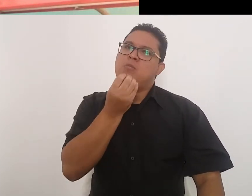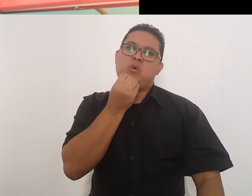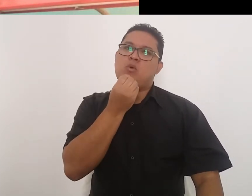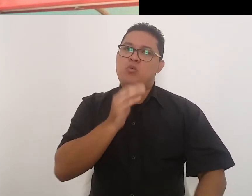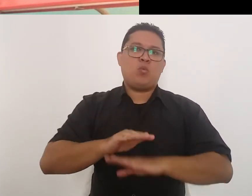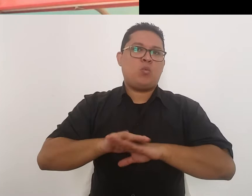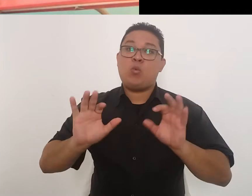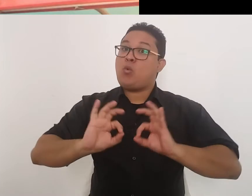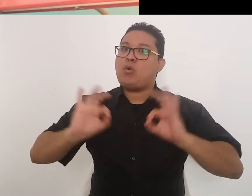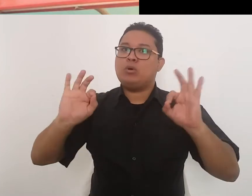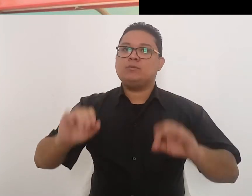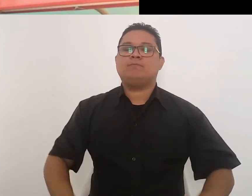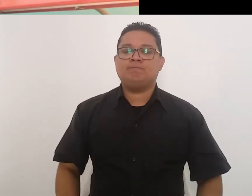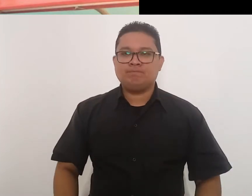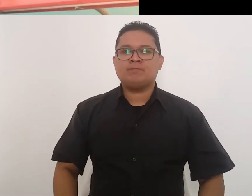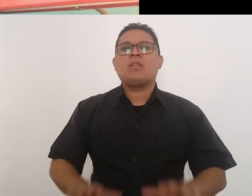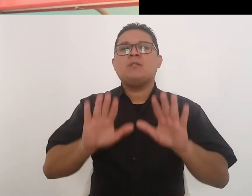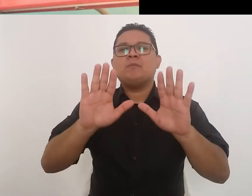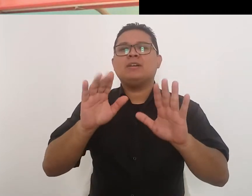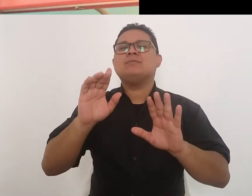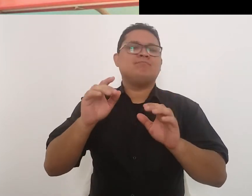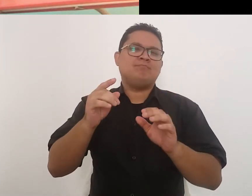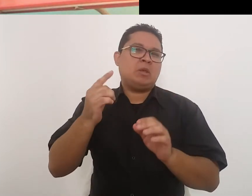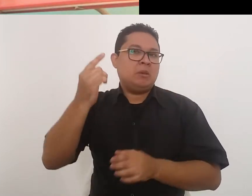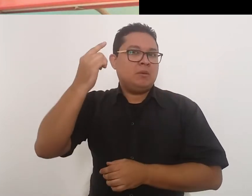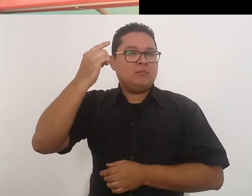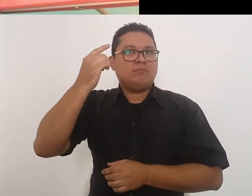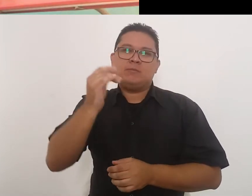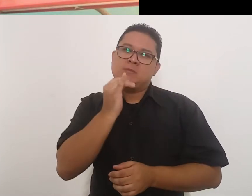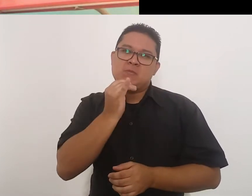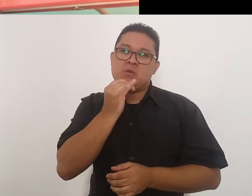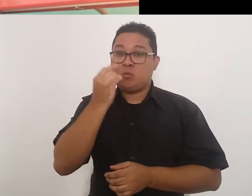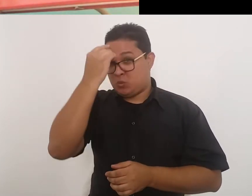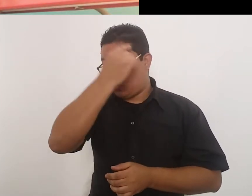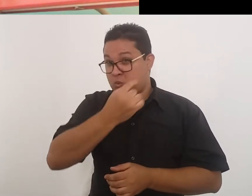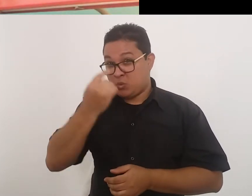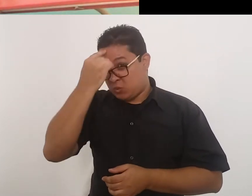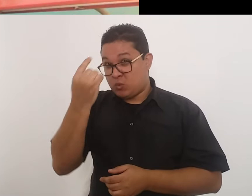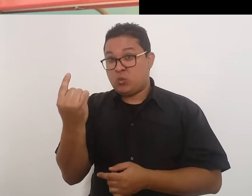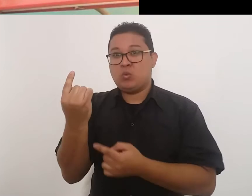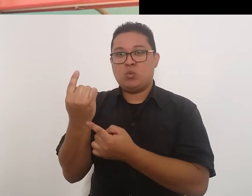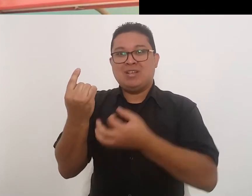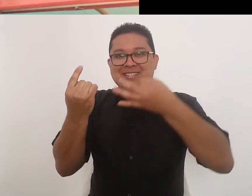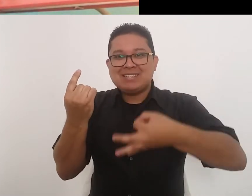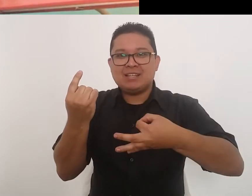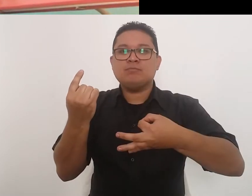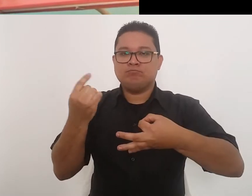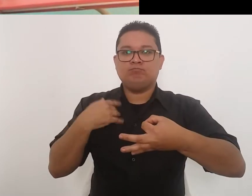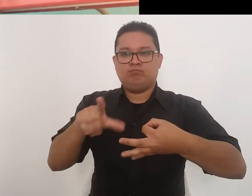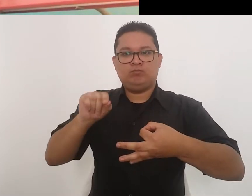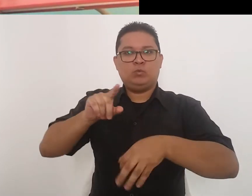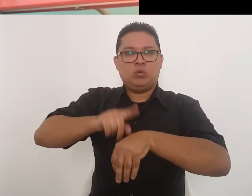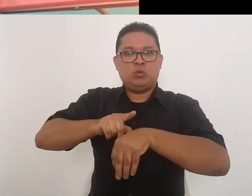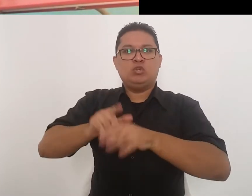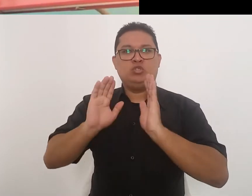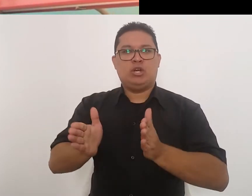dentro dessa hora, como que eu organizo essa hora de estudo? Então eu tenho vários conteúdos, tenho várias coisas para estudar, como